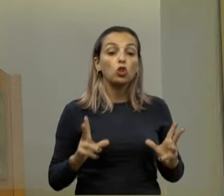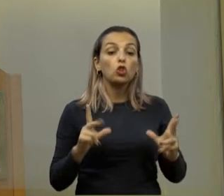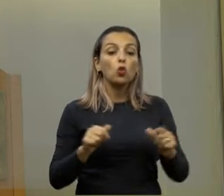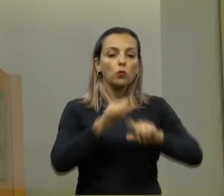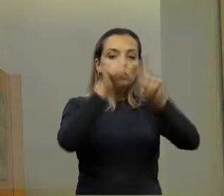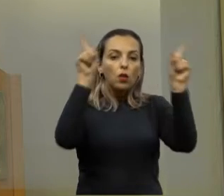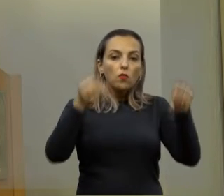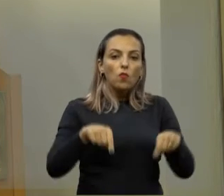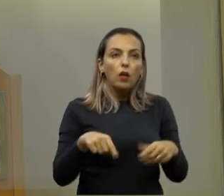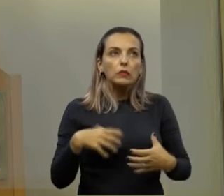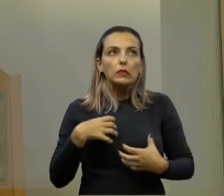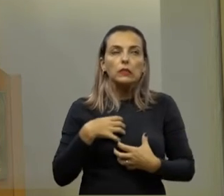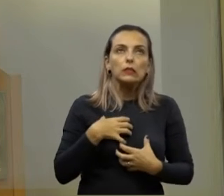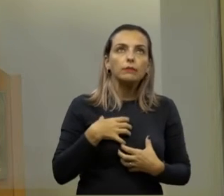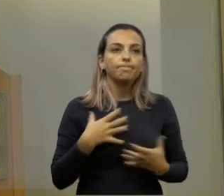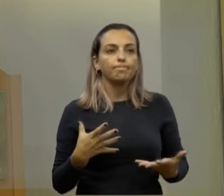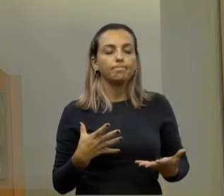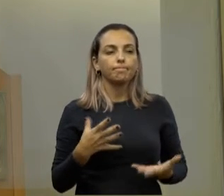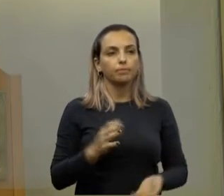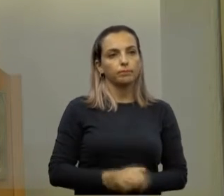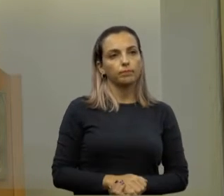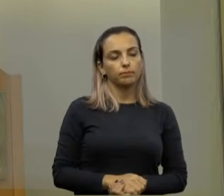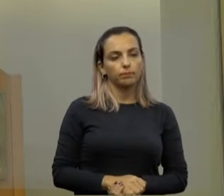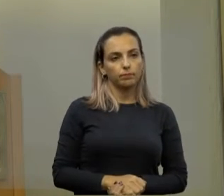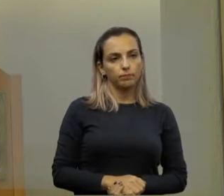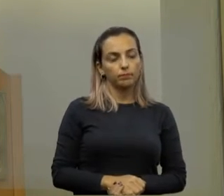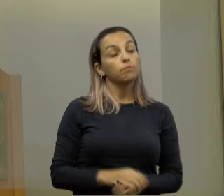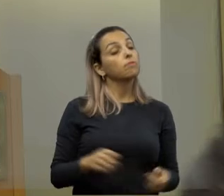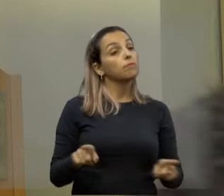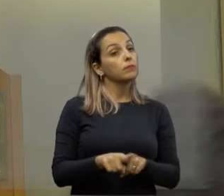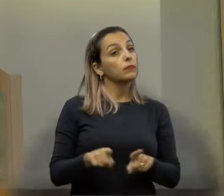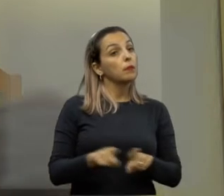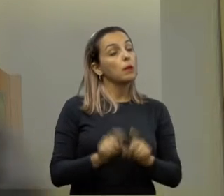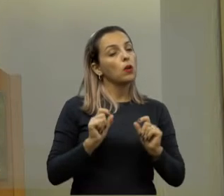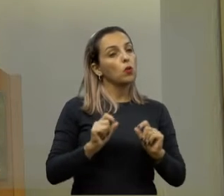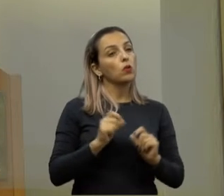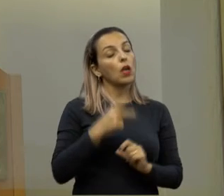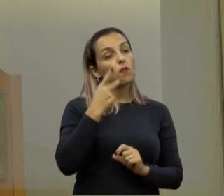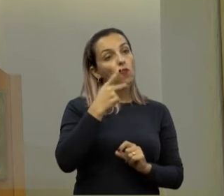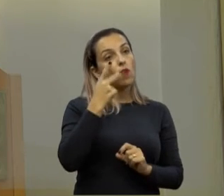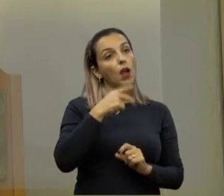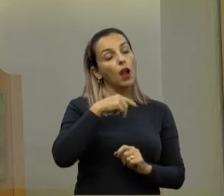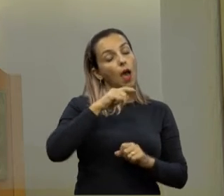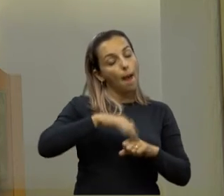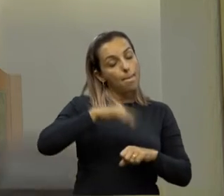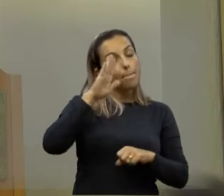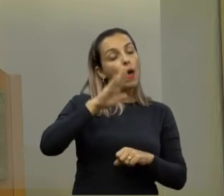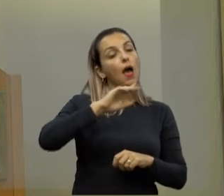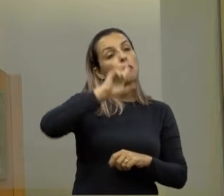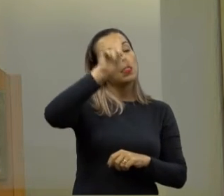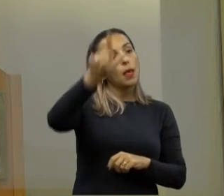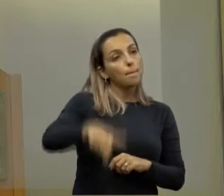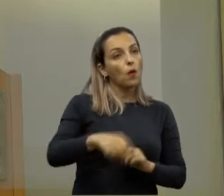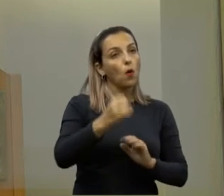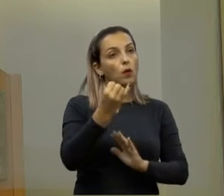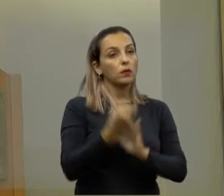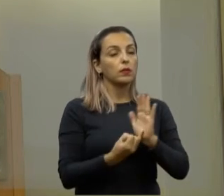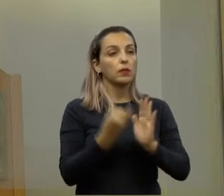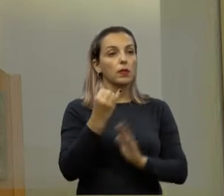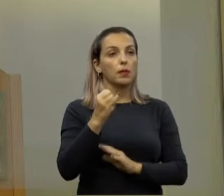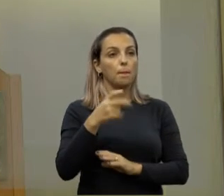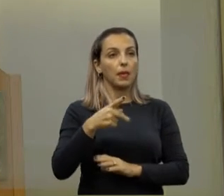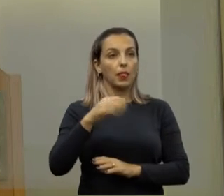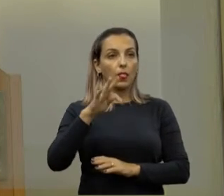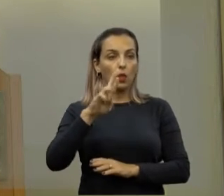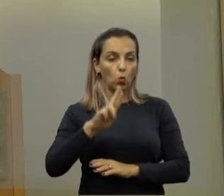todos os servidores da cidade apreensivos bom não menos importante falaremos mais aqui a frente sobre o IPTU dos